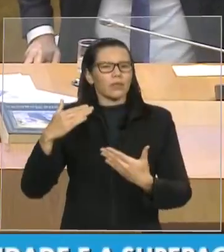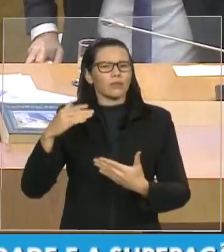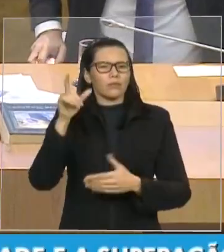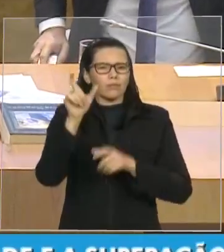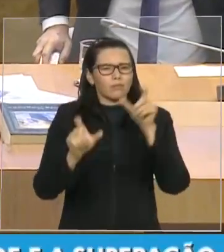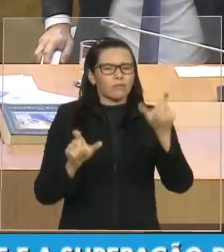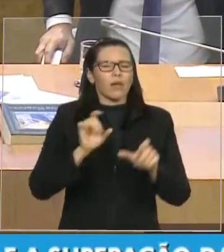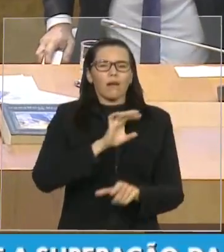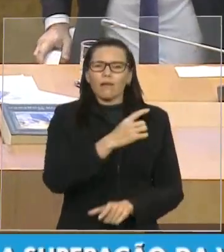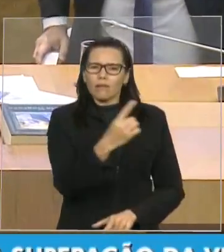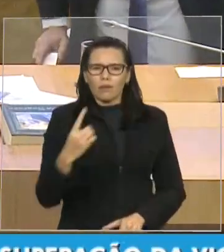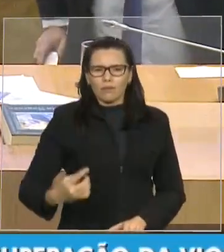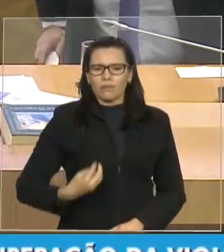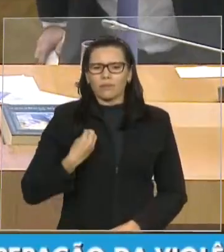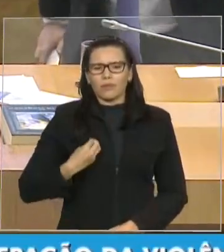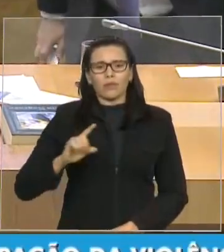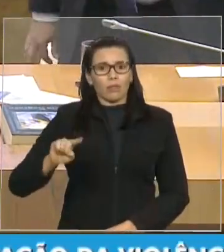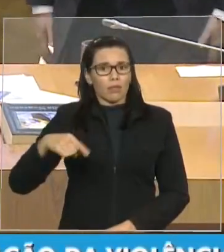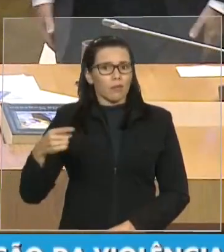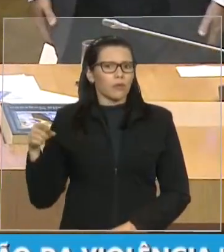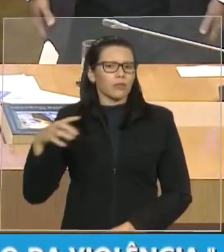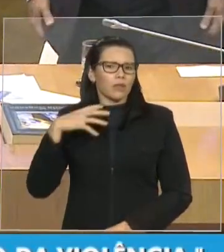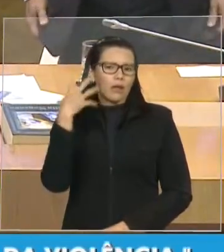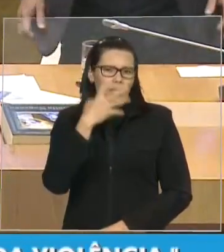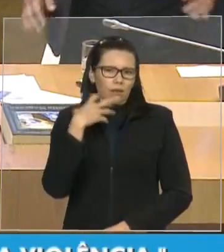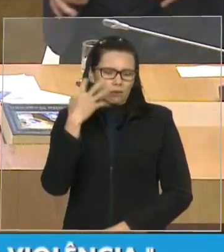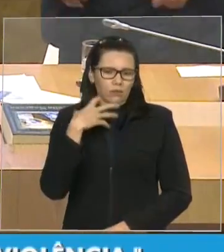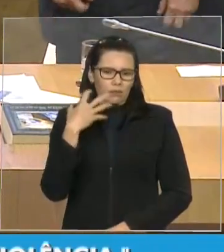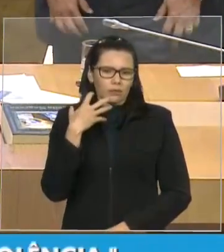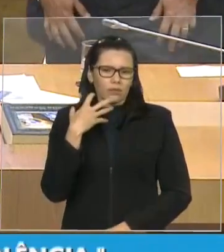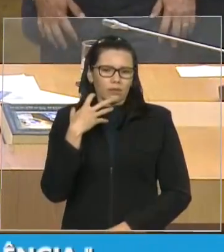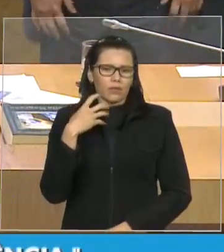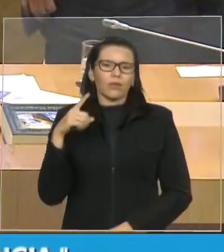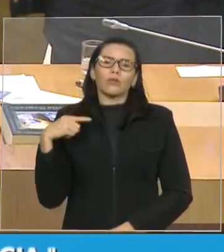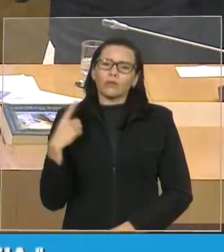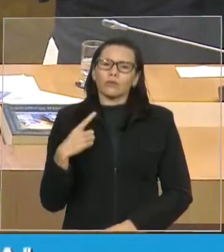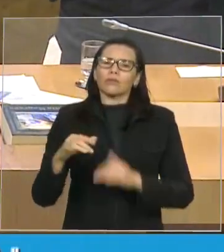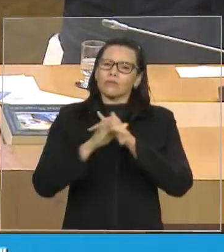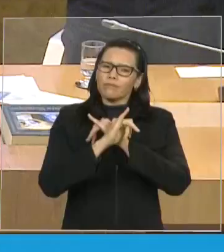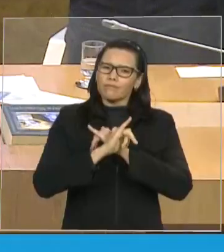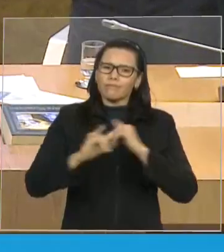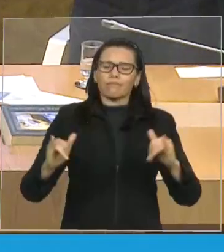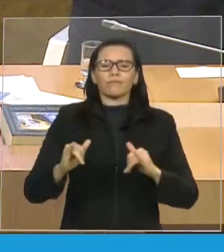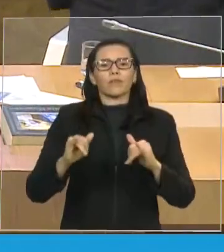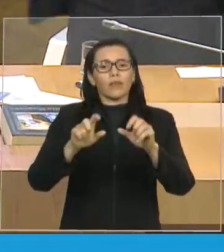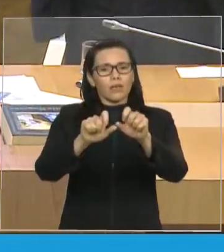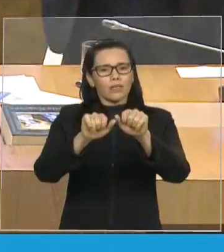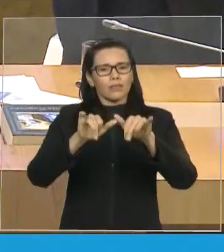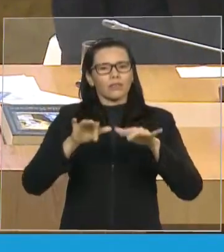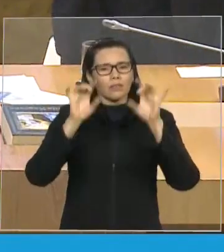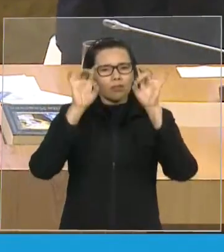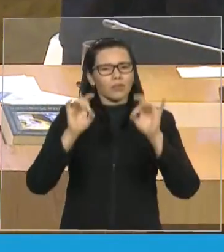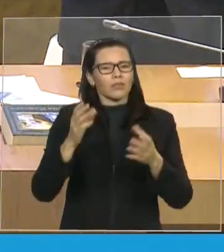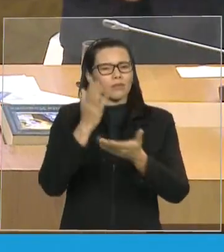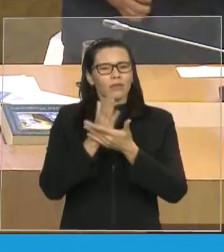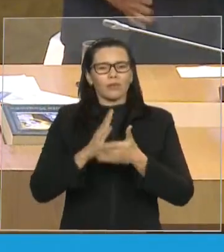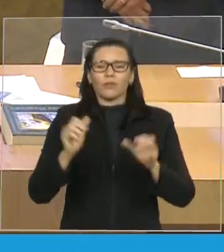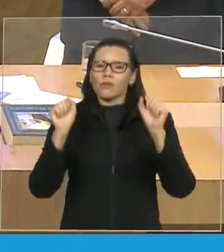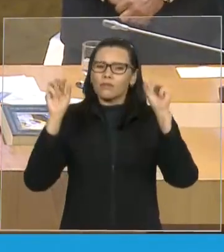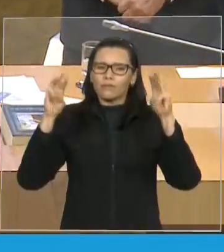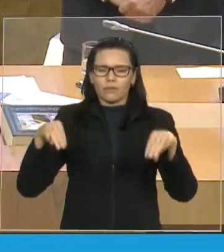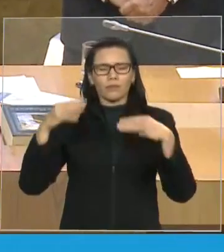todos, e após a cantoria, nós declaramos encerrada a presente sessão. Muito